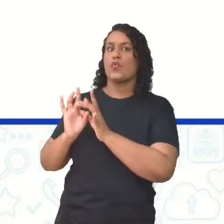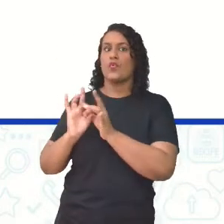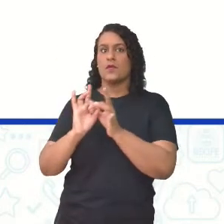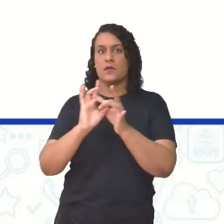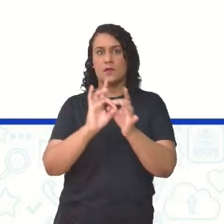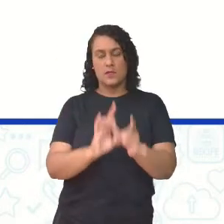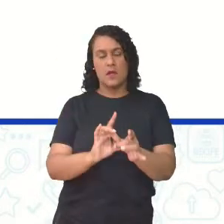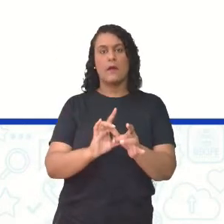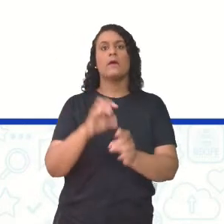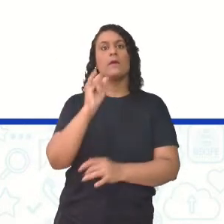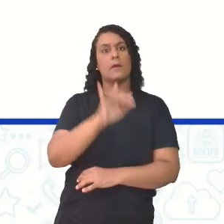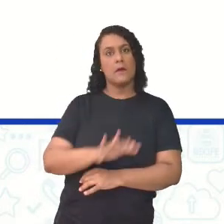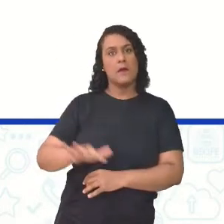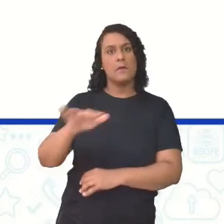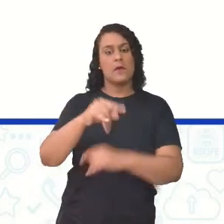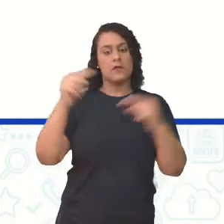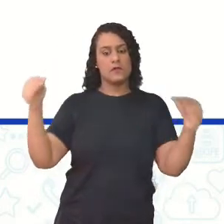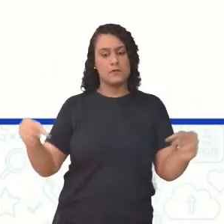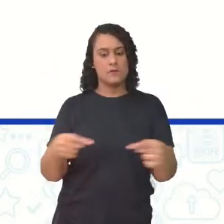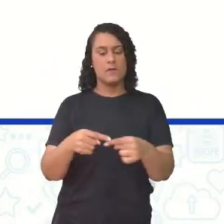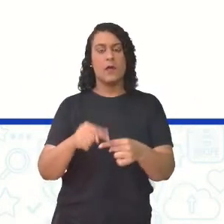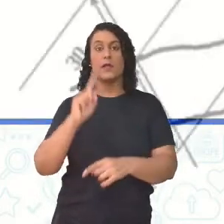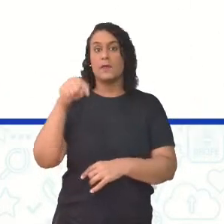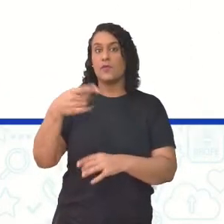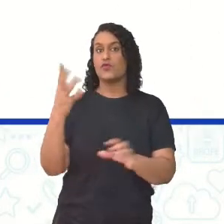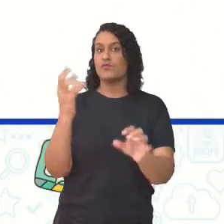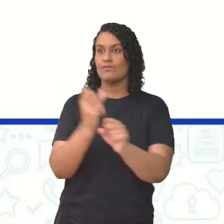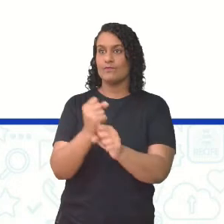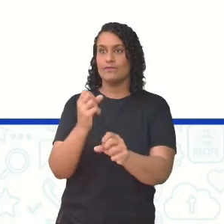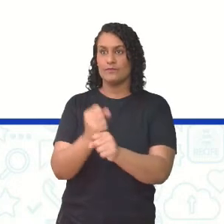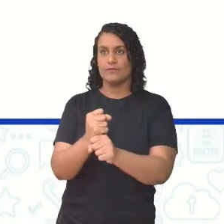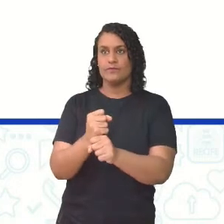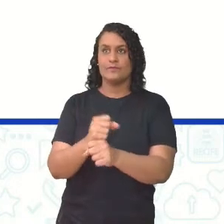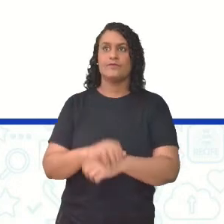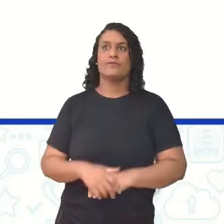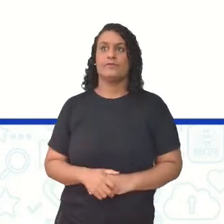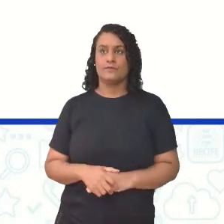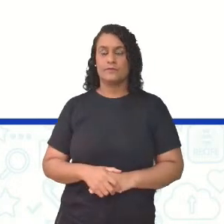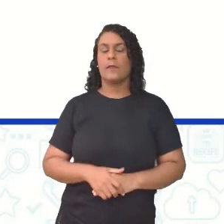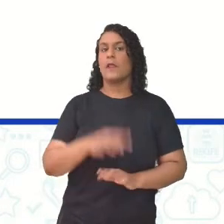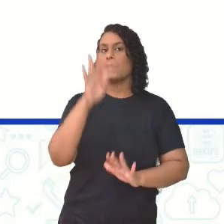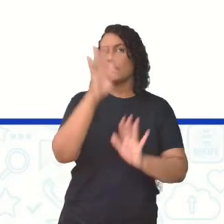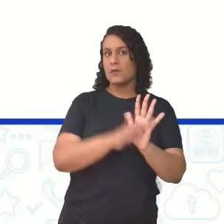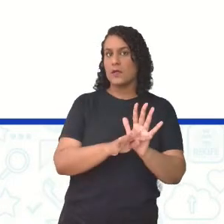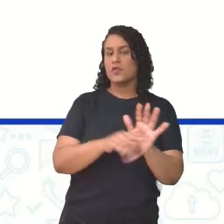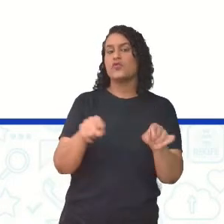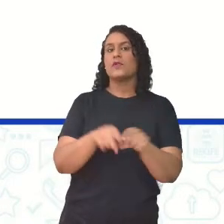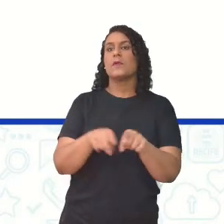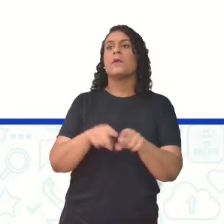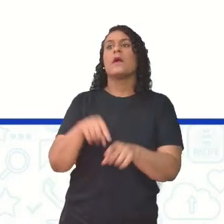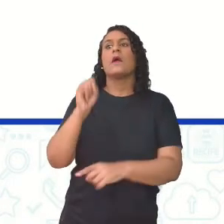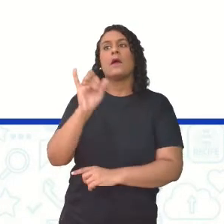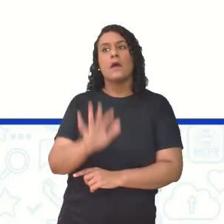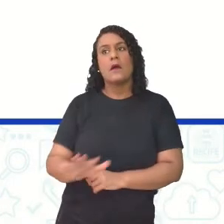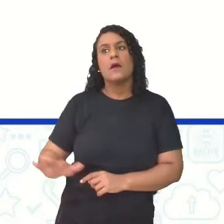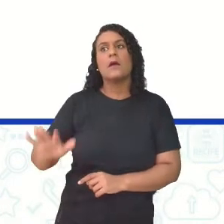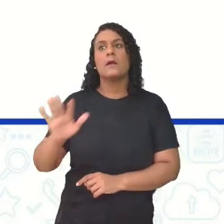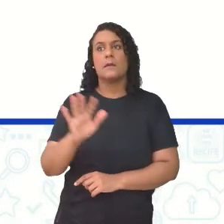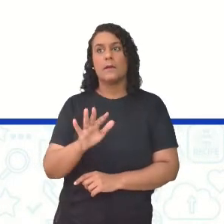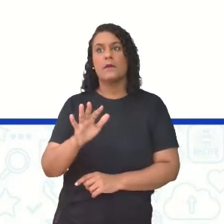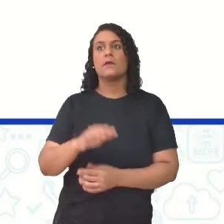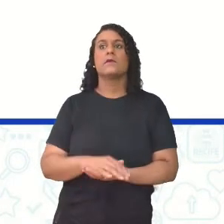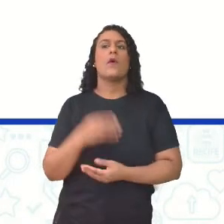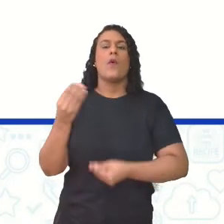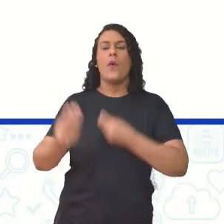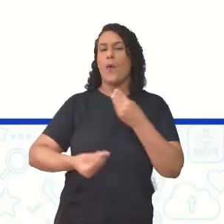contextualizado com a figura para poder desenvolver. Então, ele botou o texto e botou aí mais uma figura para poder fazer a continha. Como é